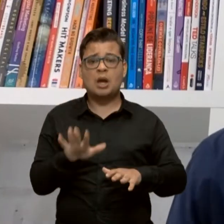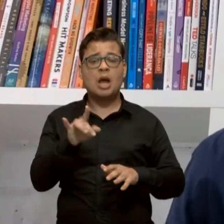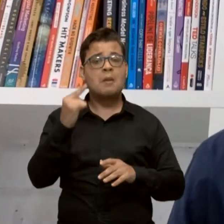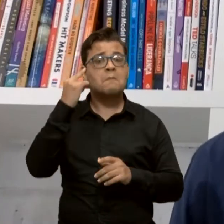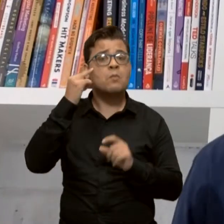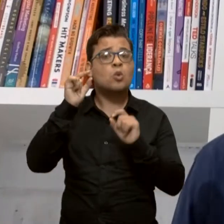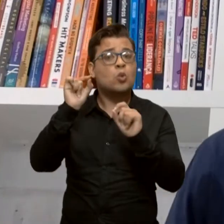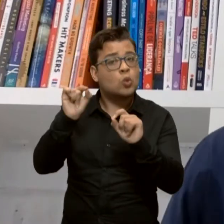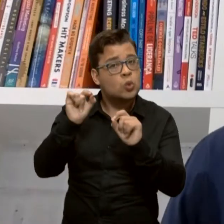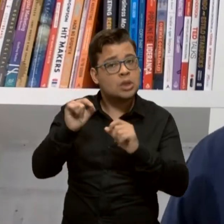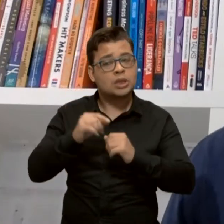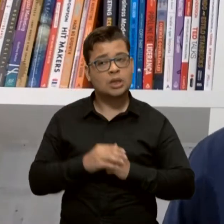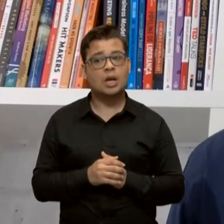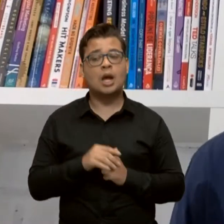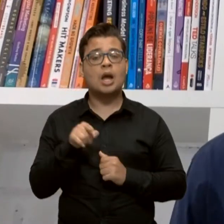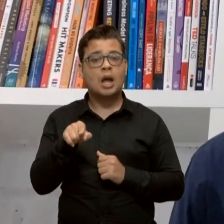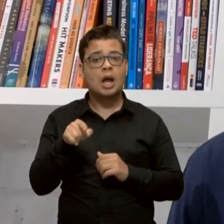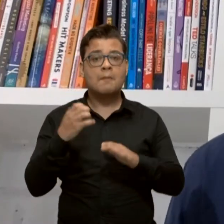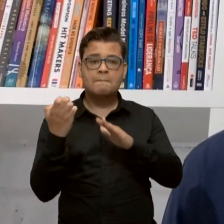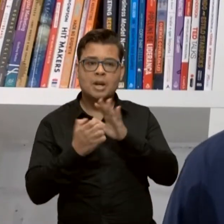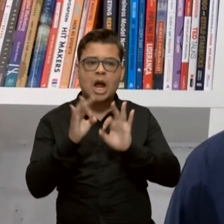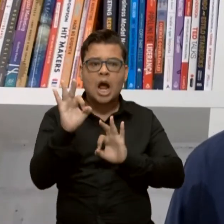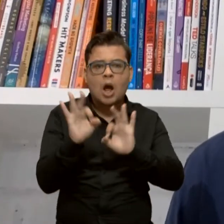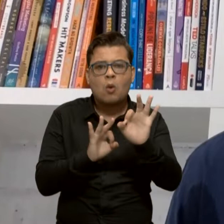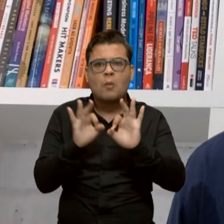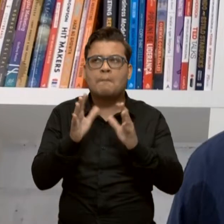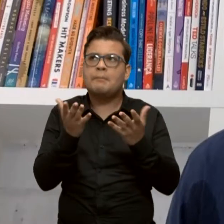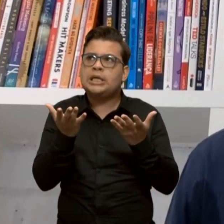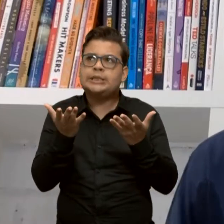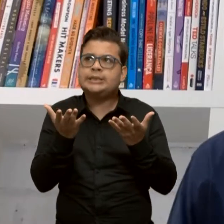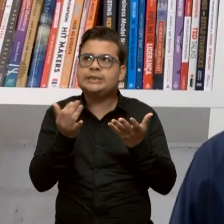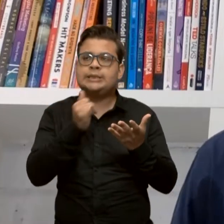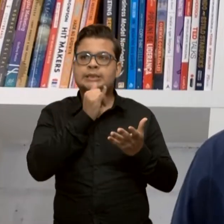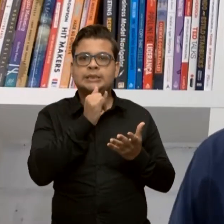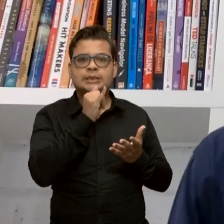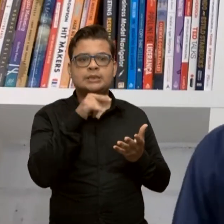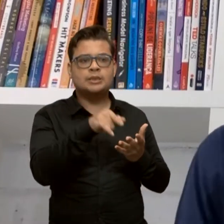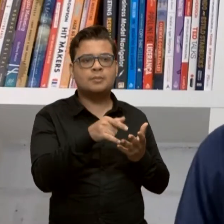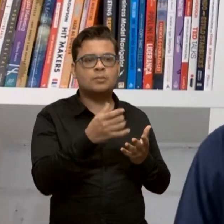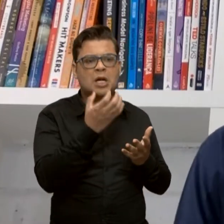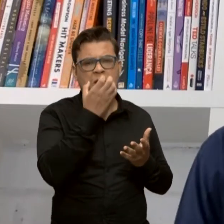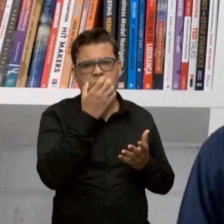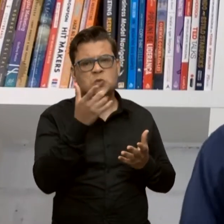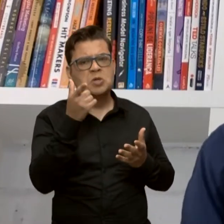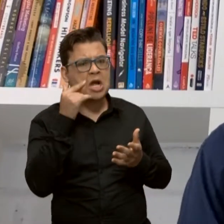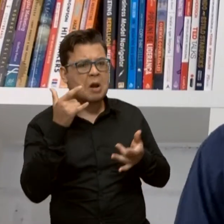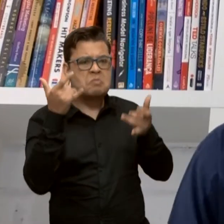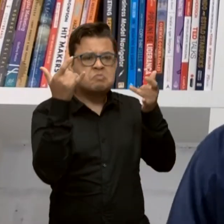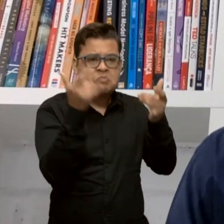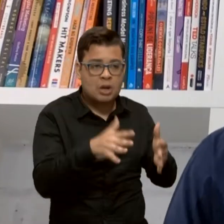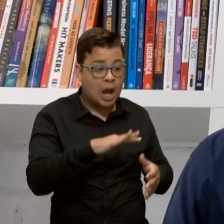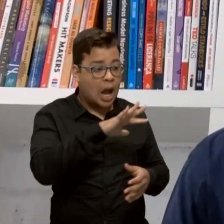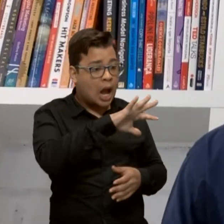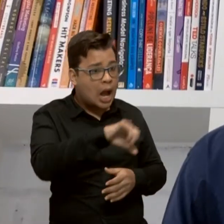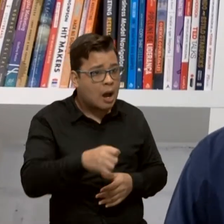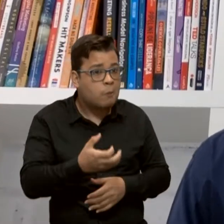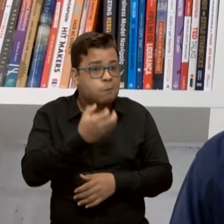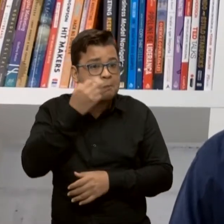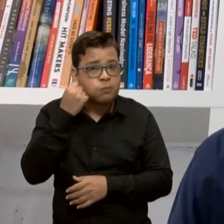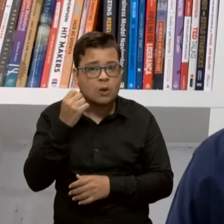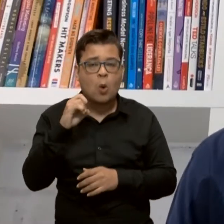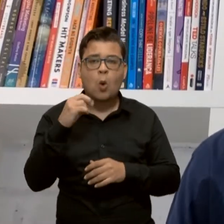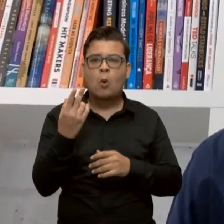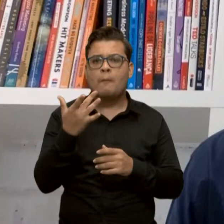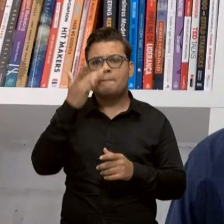um programa de adoção de animais de rua, vai fazer um programa de ajudar quem perdeu alguma coisa em algum desastre